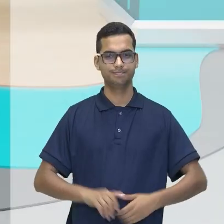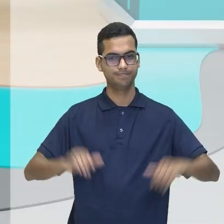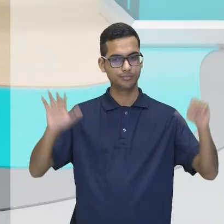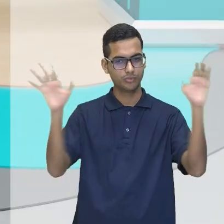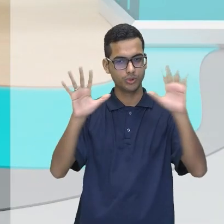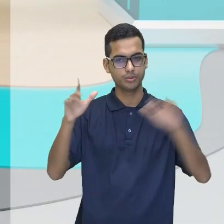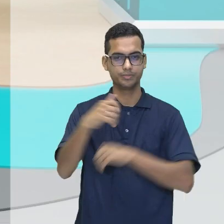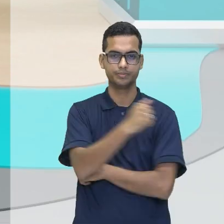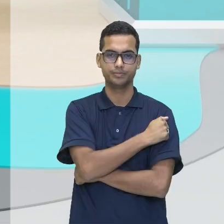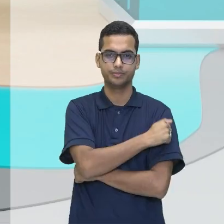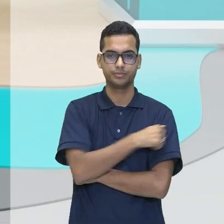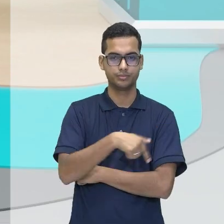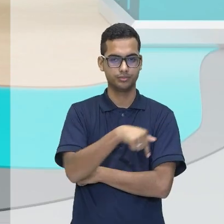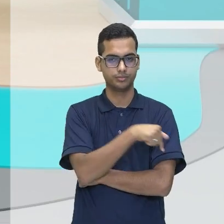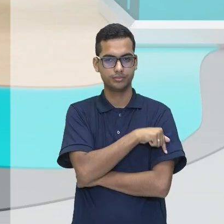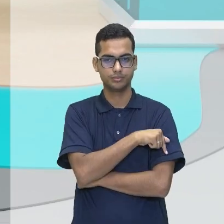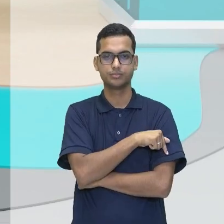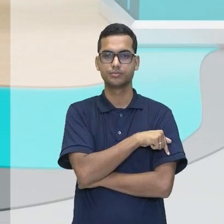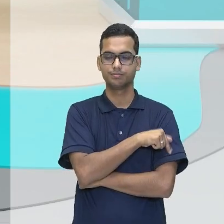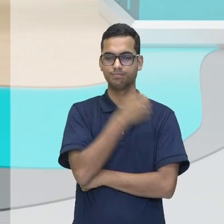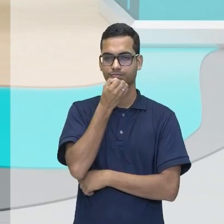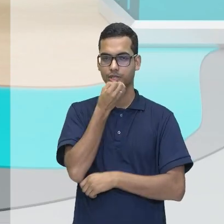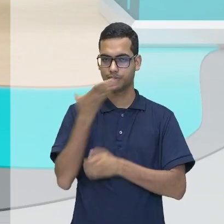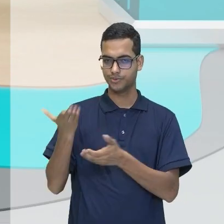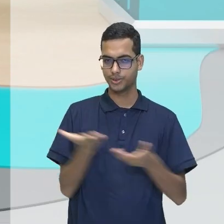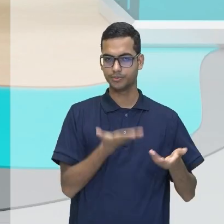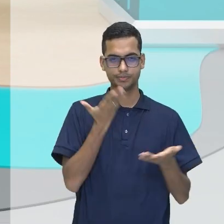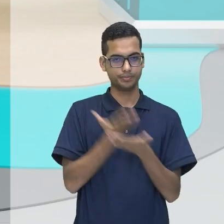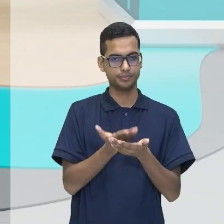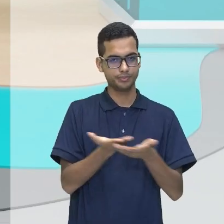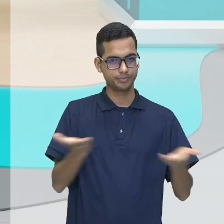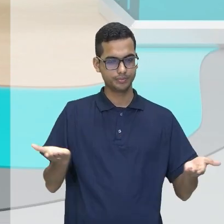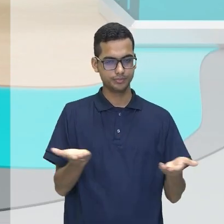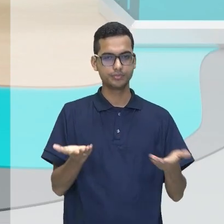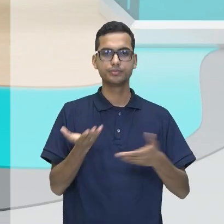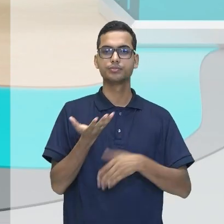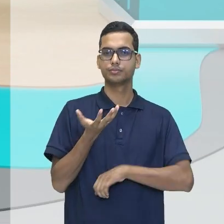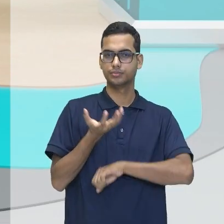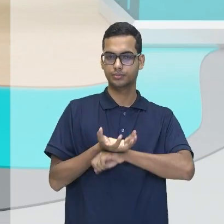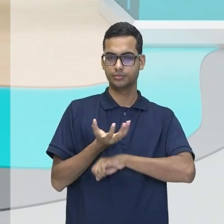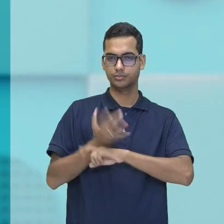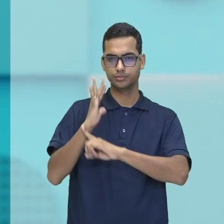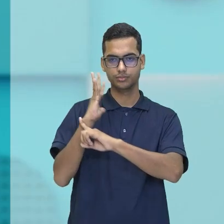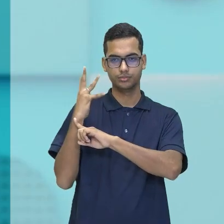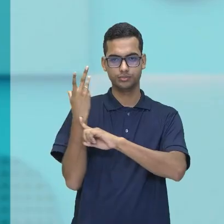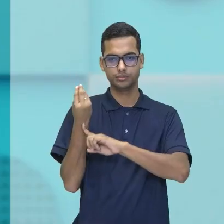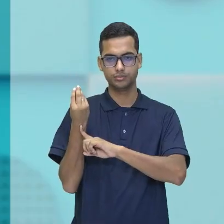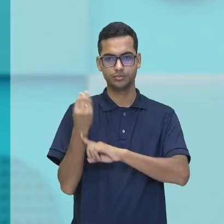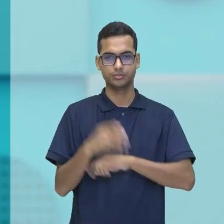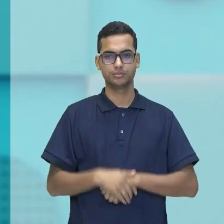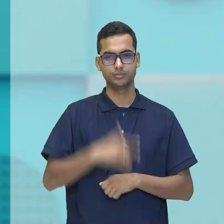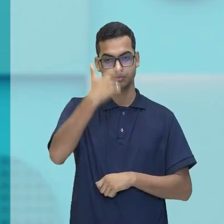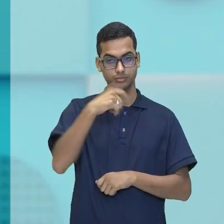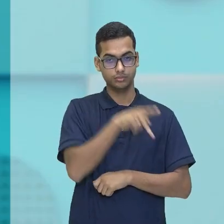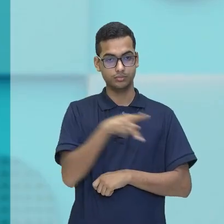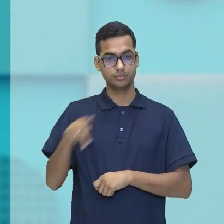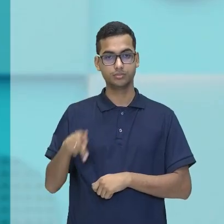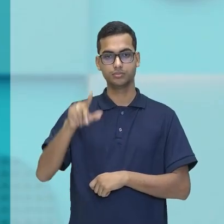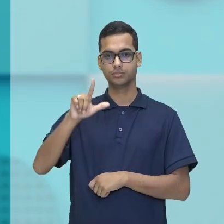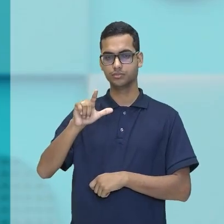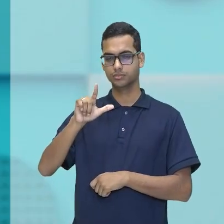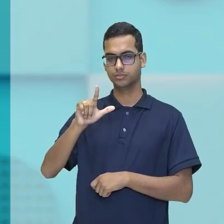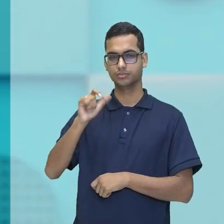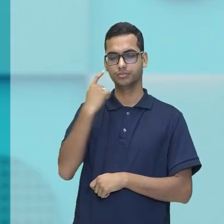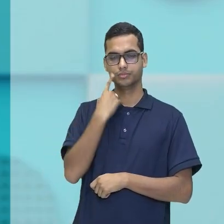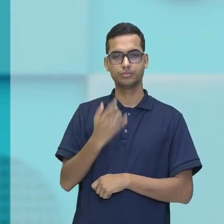Olá, alunos do 7º ano, sejam bem-vindos a mais uma aula de arte. Eu sou a professora